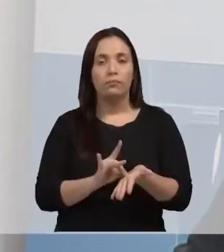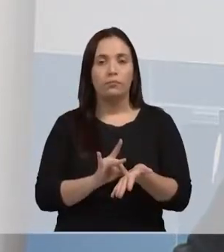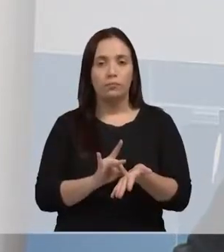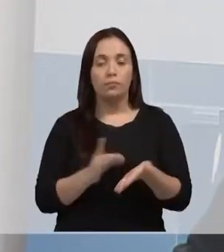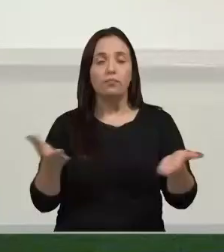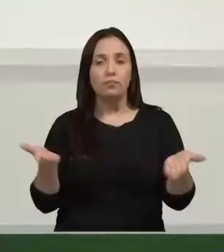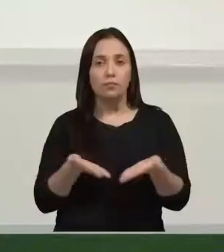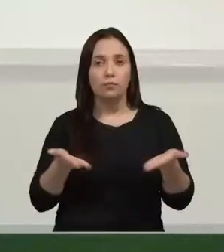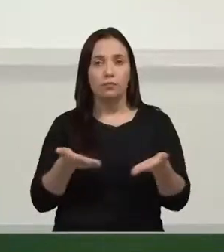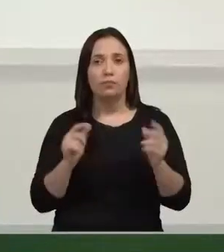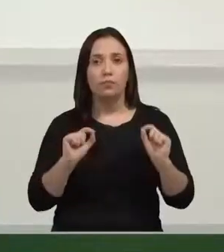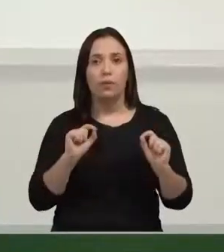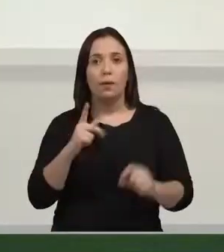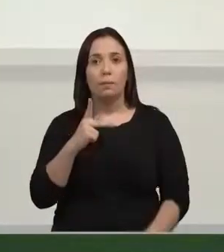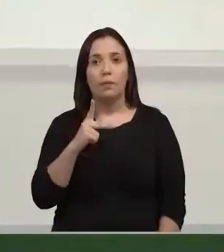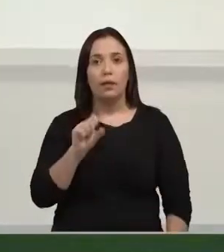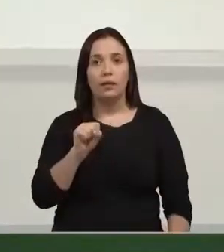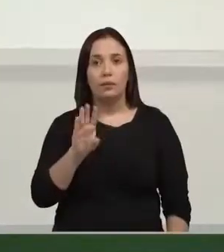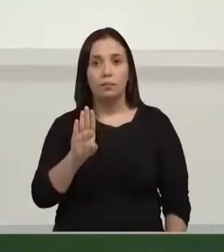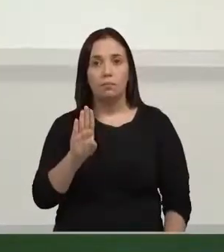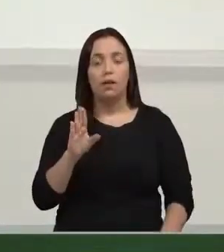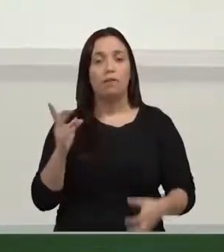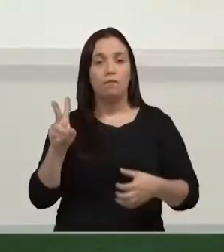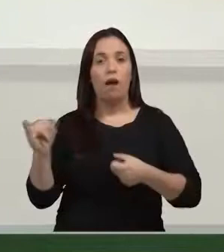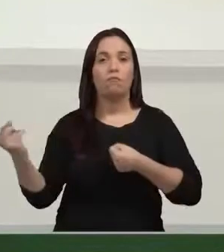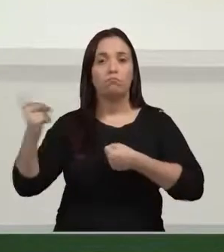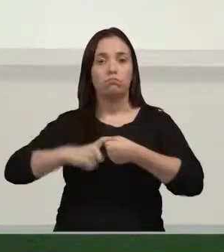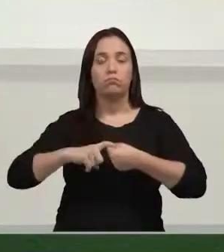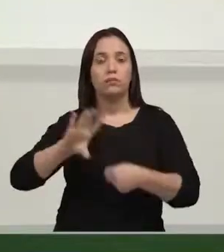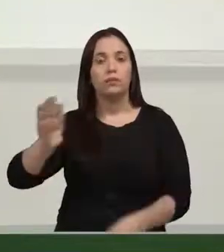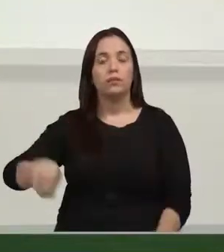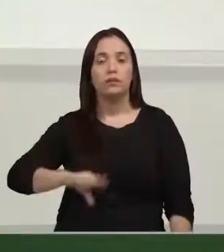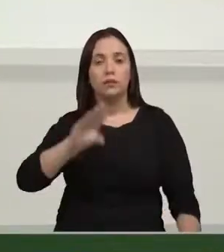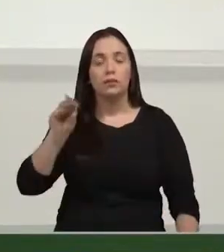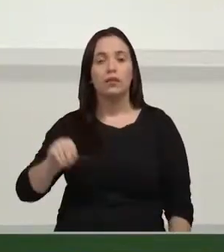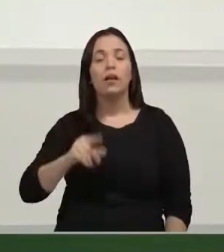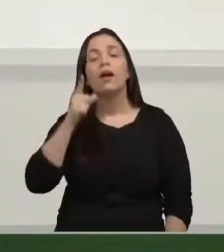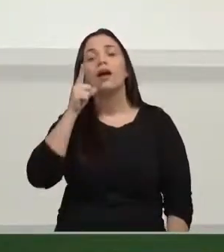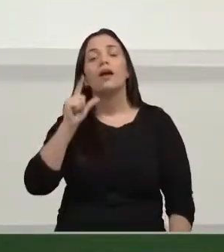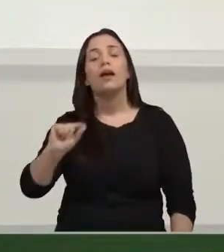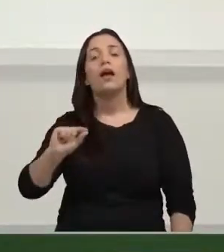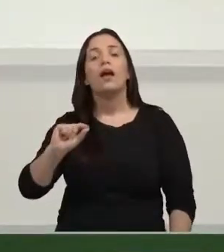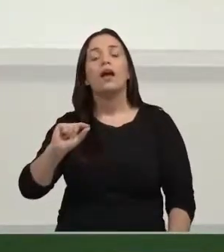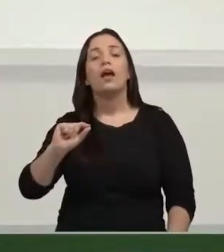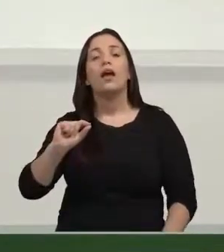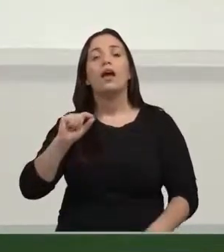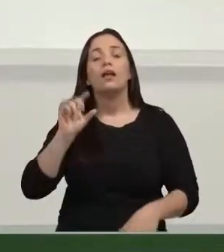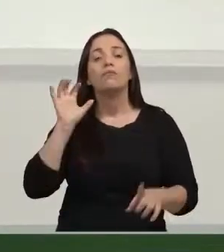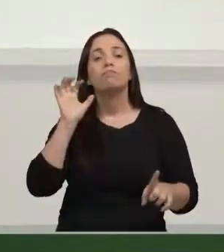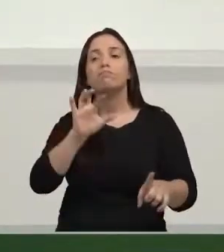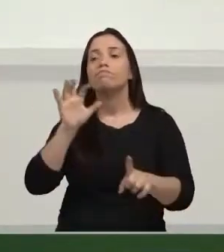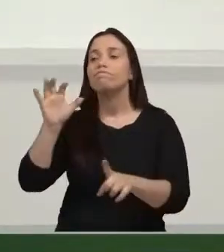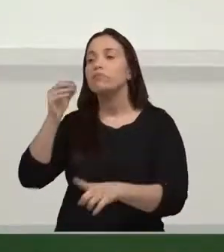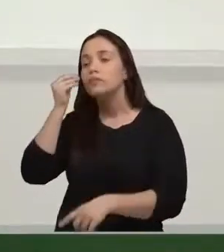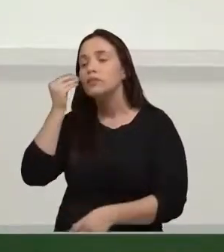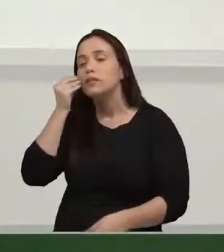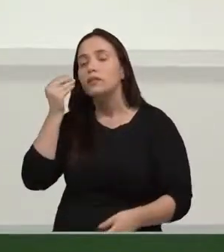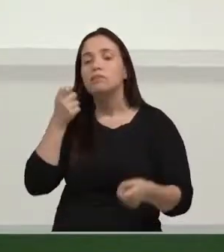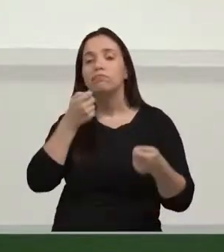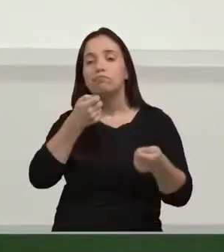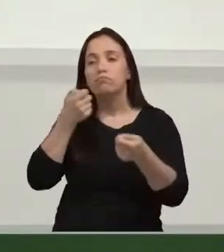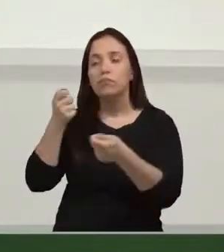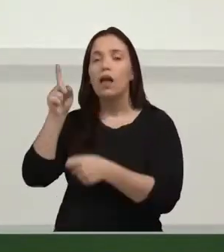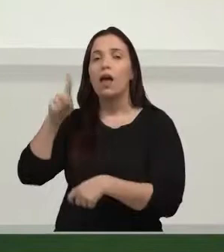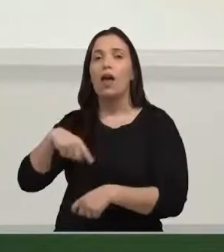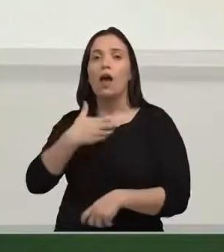real hoje do PSB apoiar o Ciro, né? Quem tá trabalhando isso lá de forma muito forte, você estava dizendo,